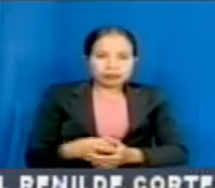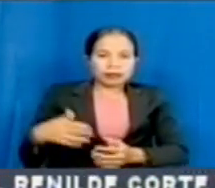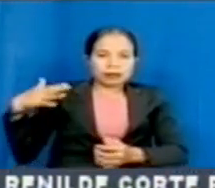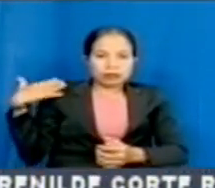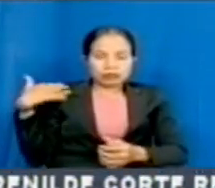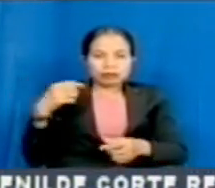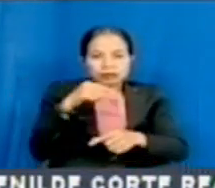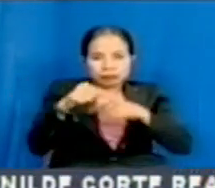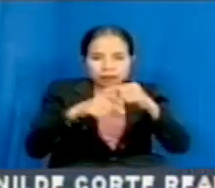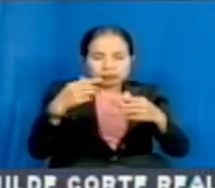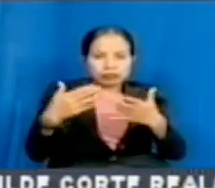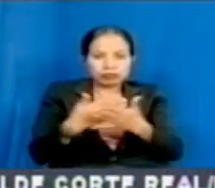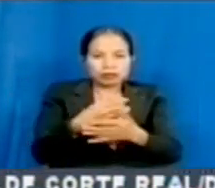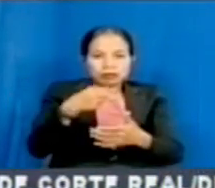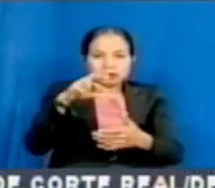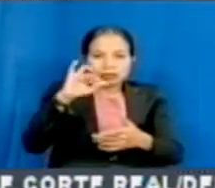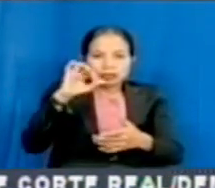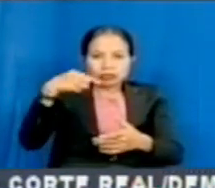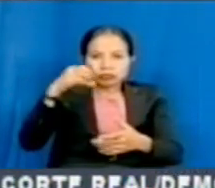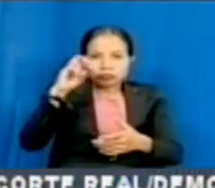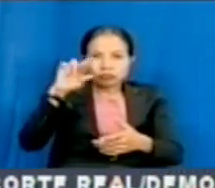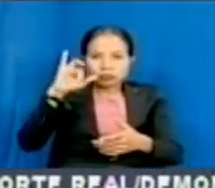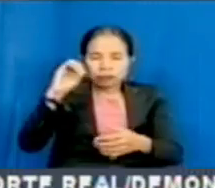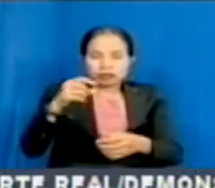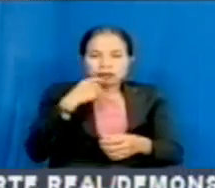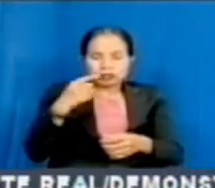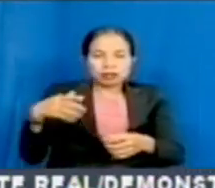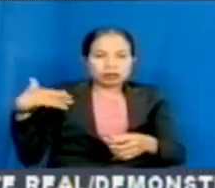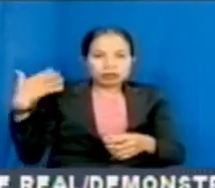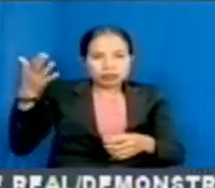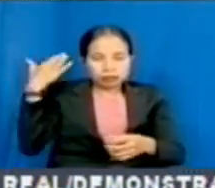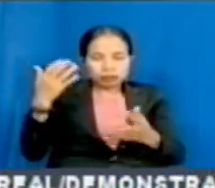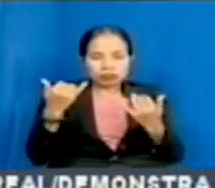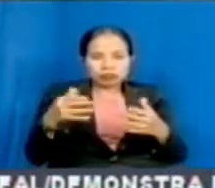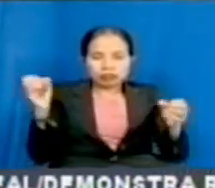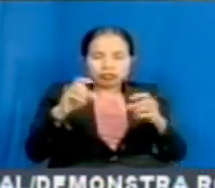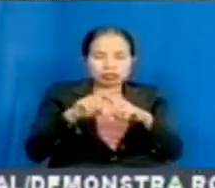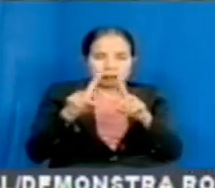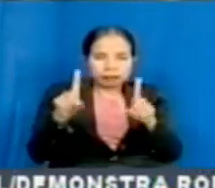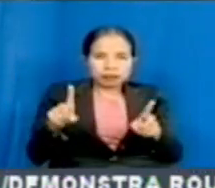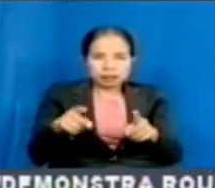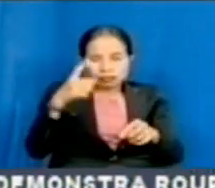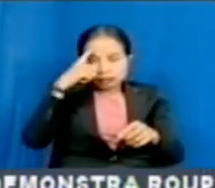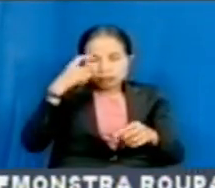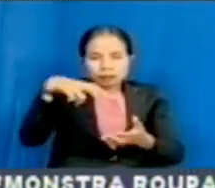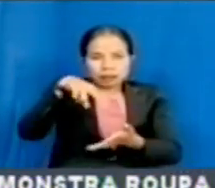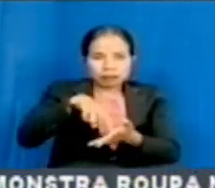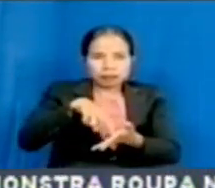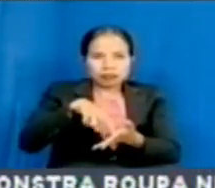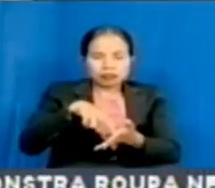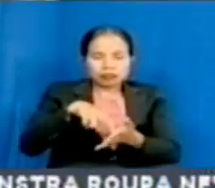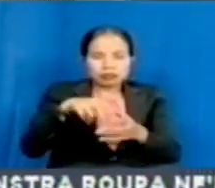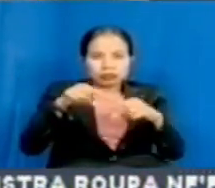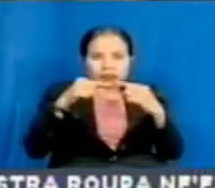Jovens geração fom, Grigorius manifesta, juventude uluk no agora la ihe diferença, também existência